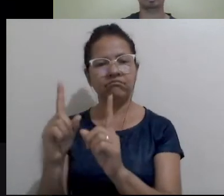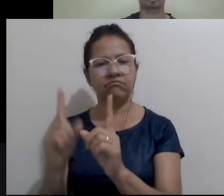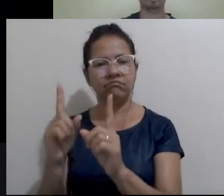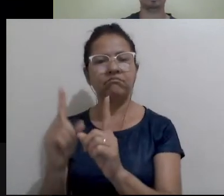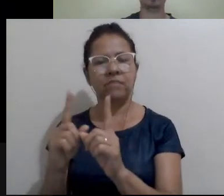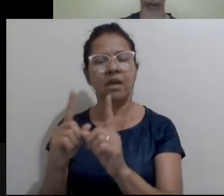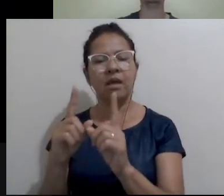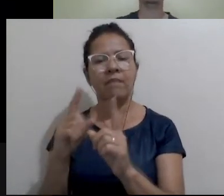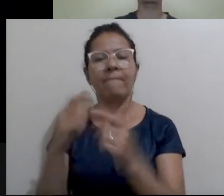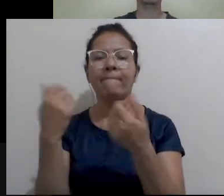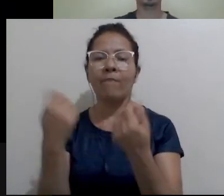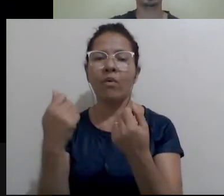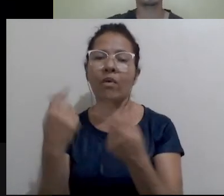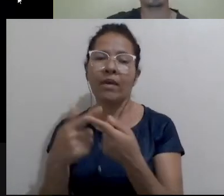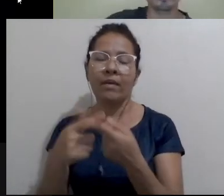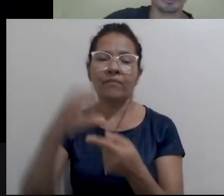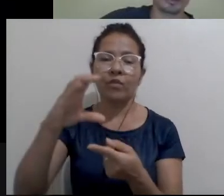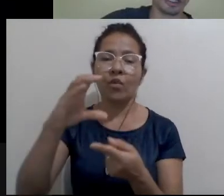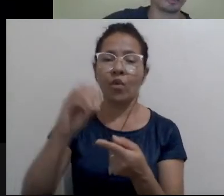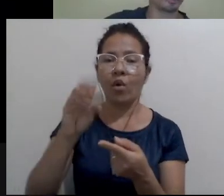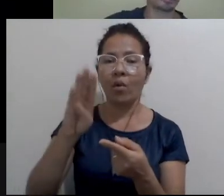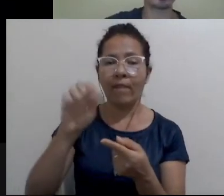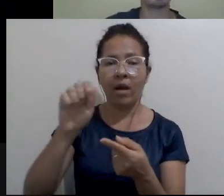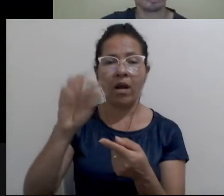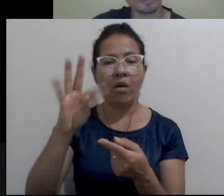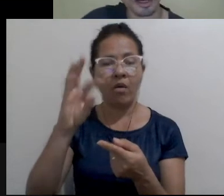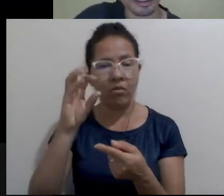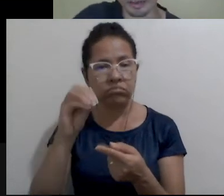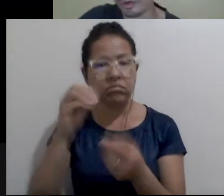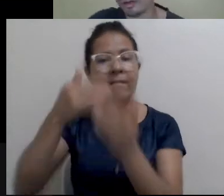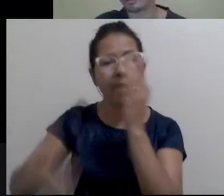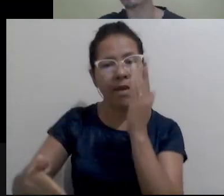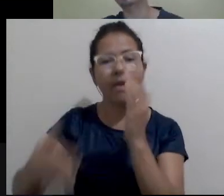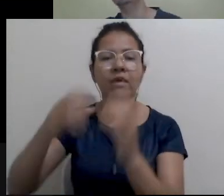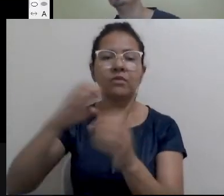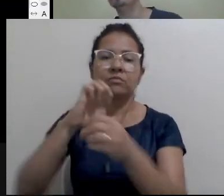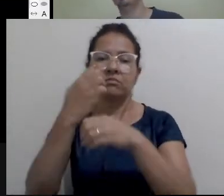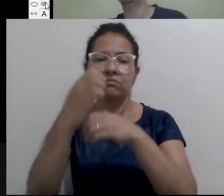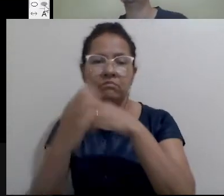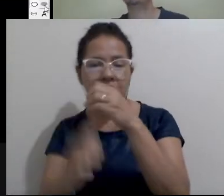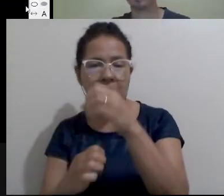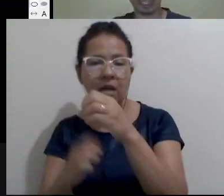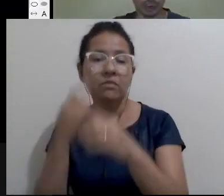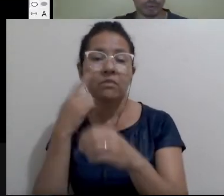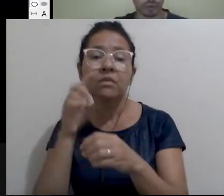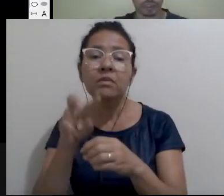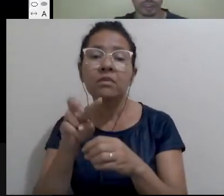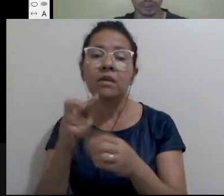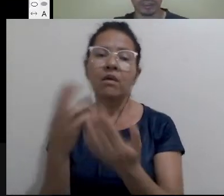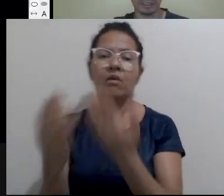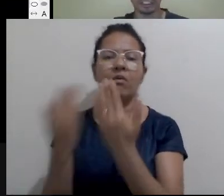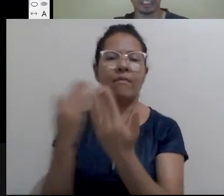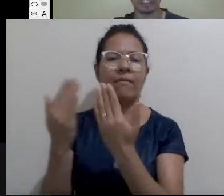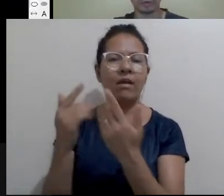ele perde três elétrons, ele fica no estado de oxidação 3+, tá bom? Então, se a gente comparar essa nova forma